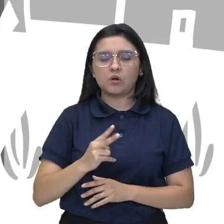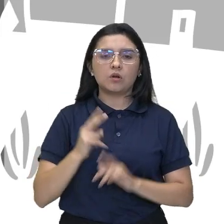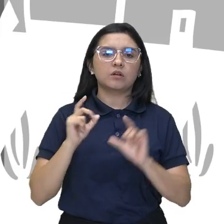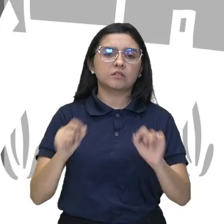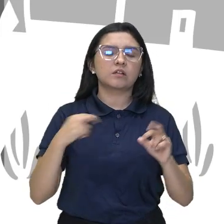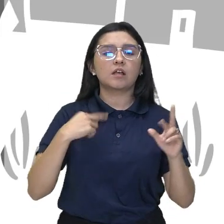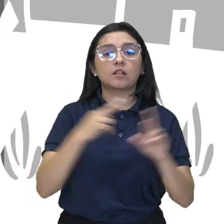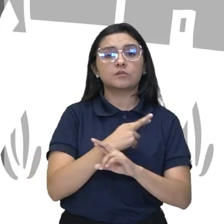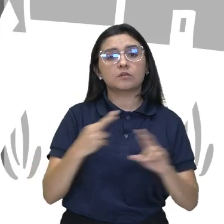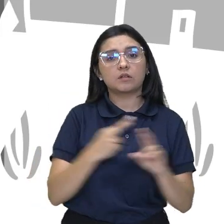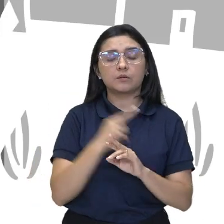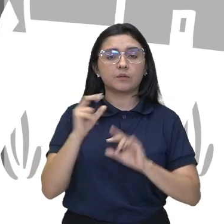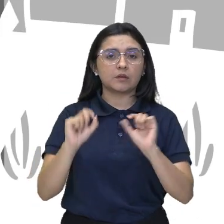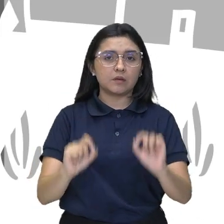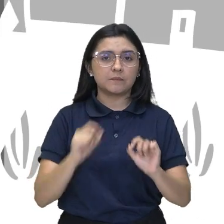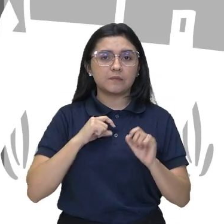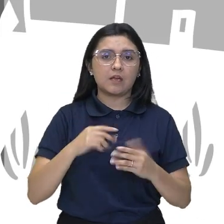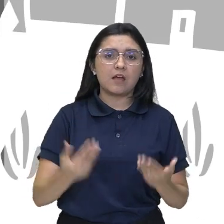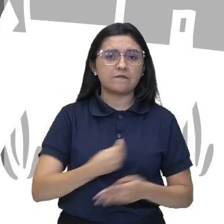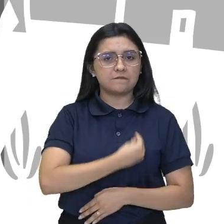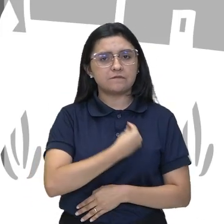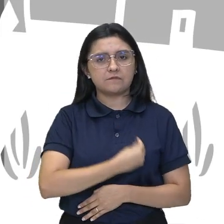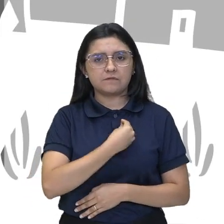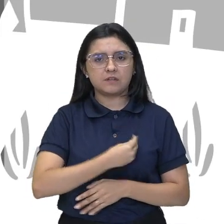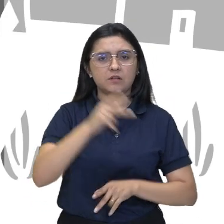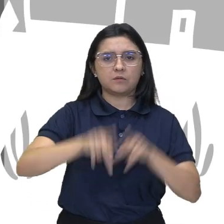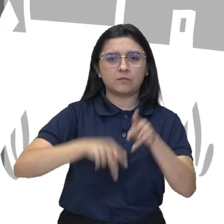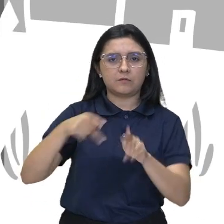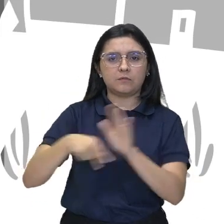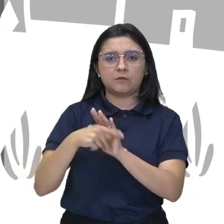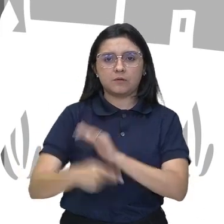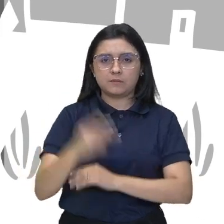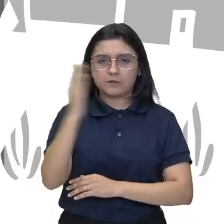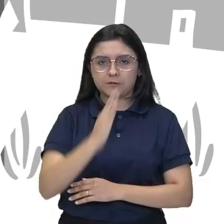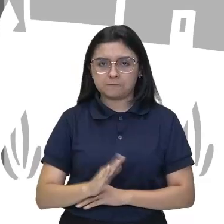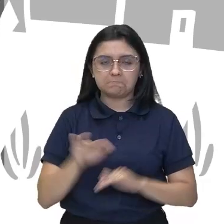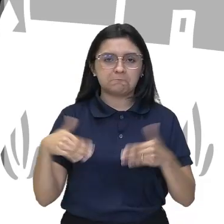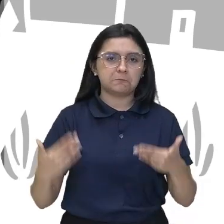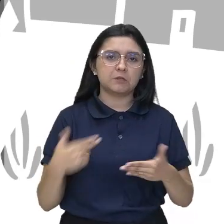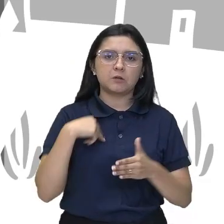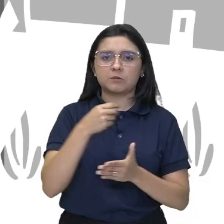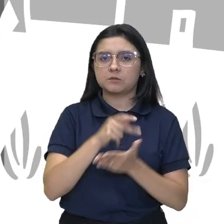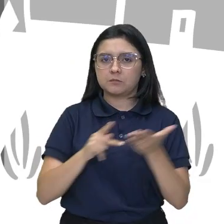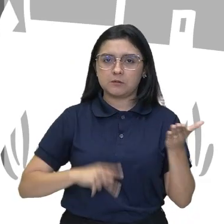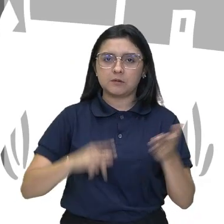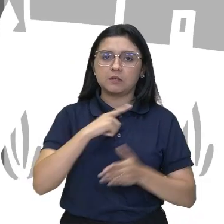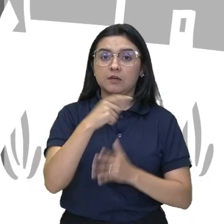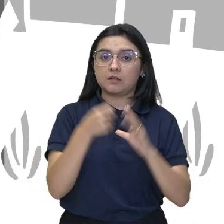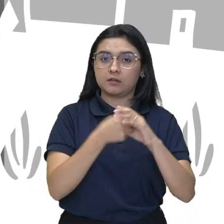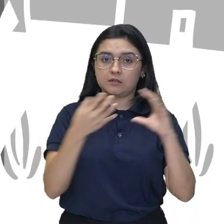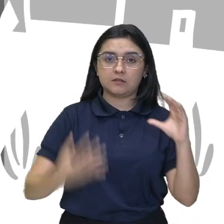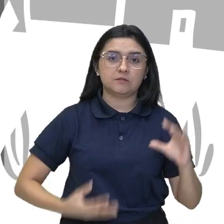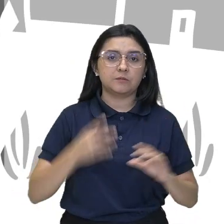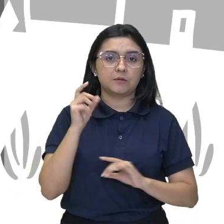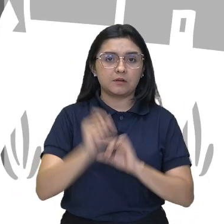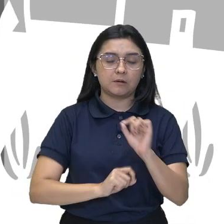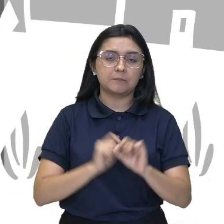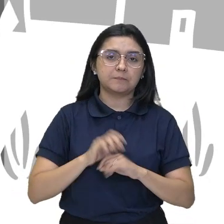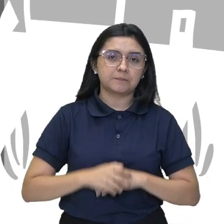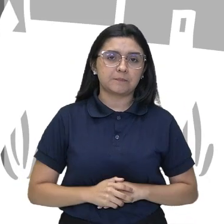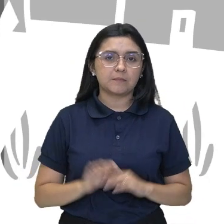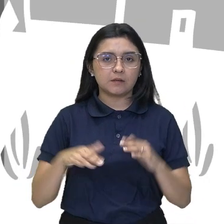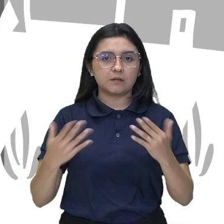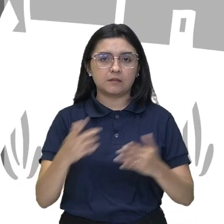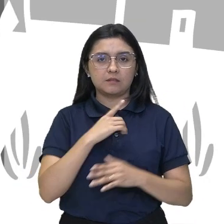muito relacionadas à questão da vida do povo brasileiro. Esses poemas têm também como característica o fato de que